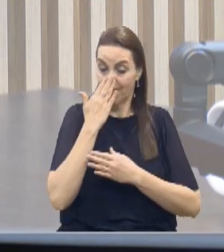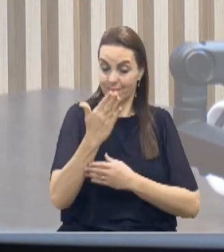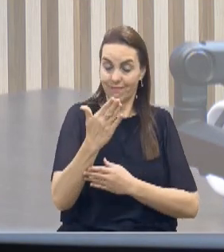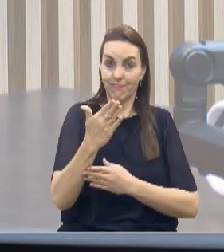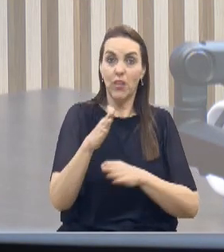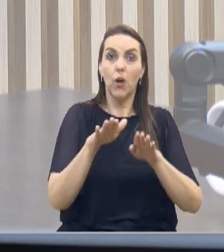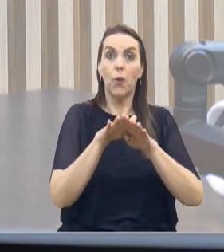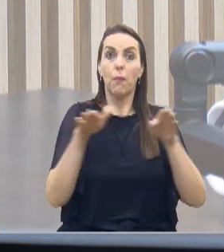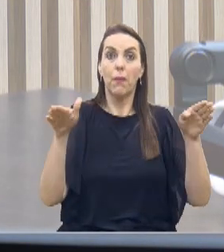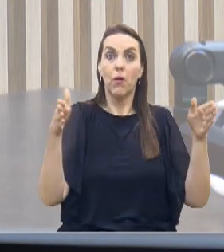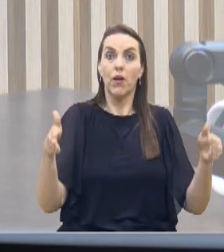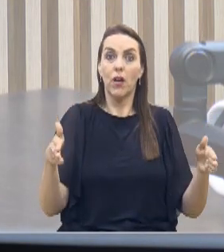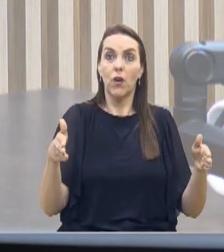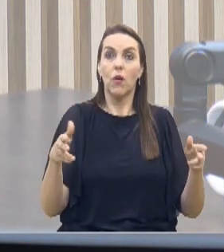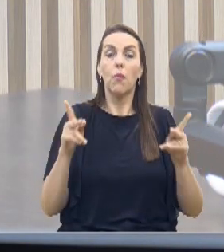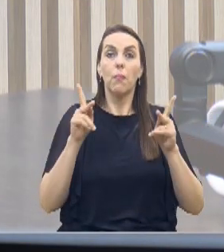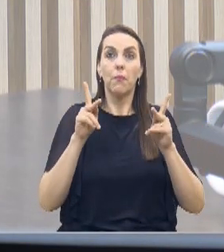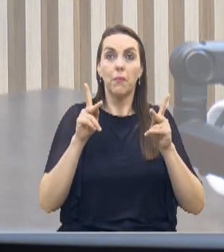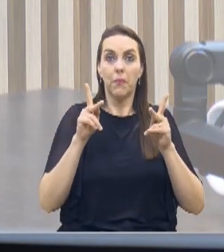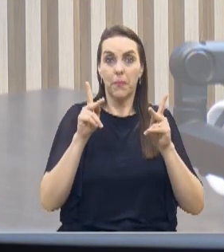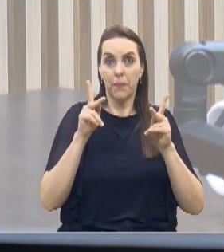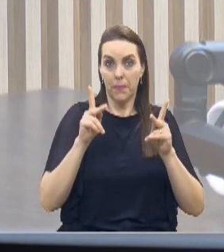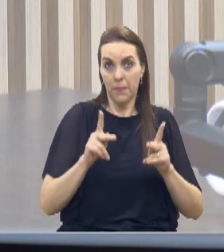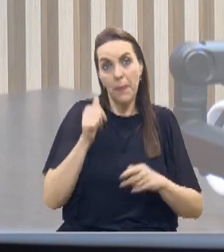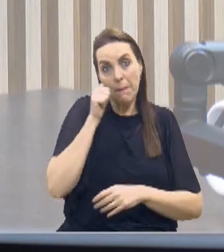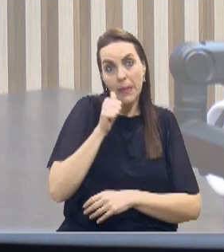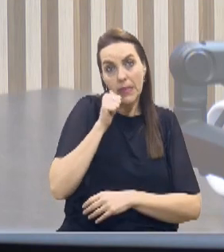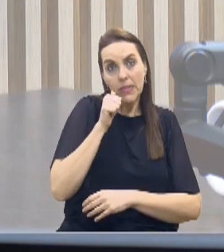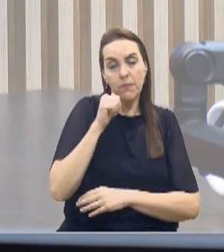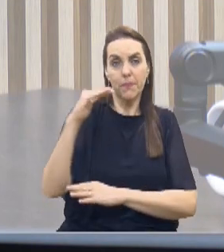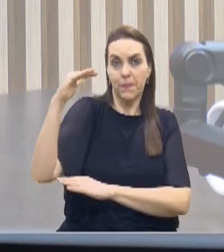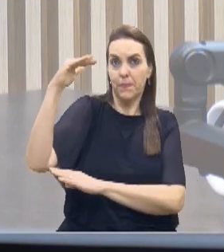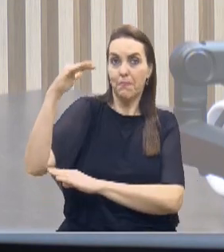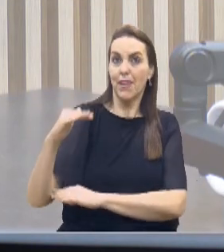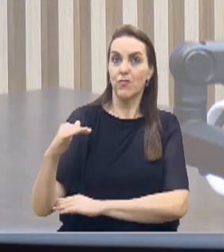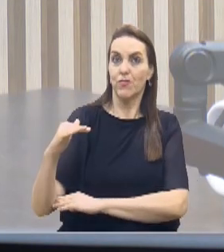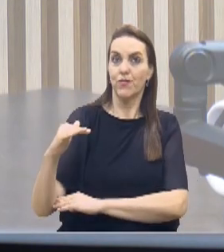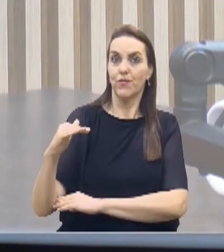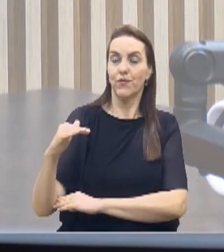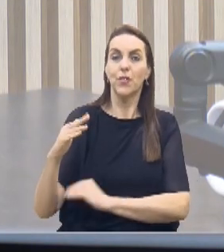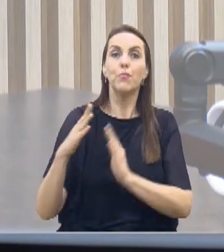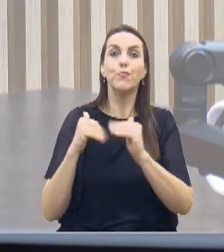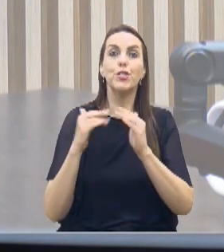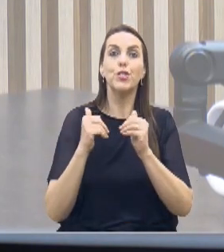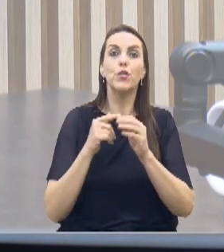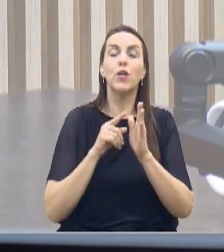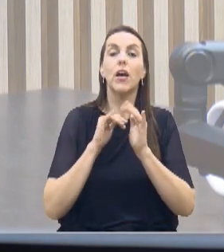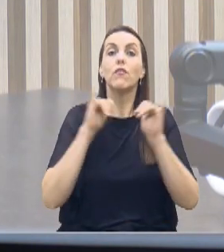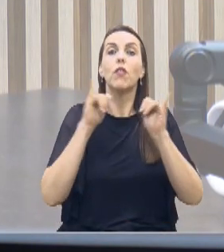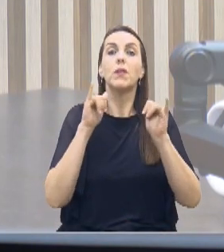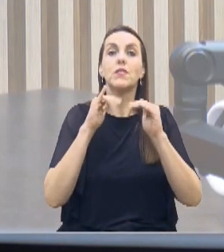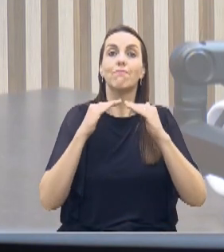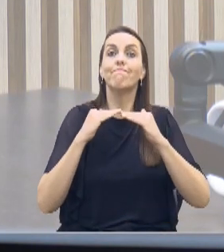balcão, uma moça de baixa estatura pedindo uma informação, ela não alcançava o balcão.